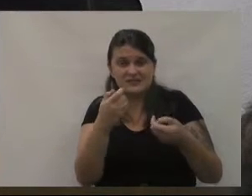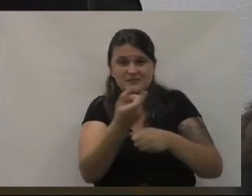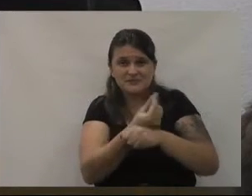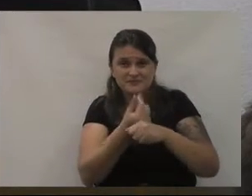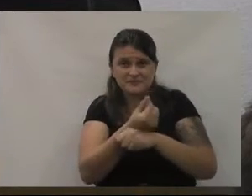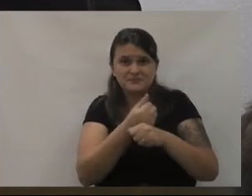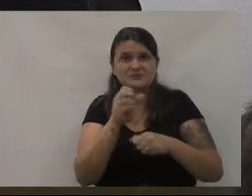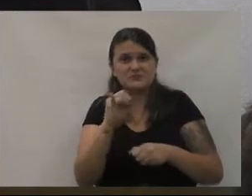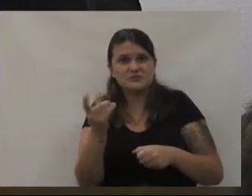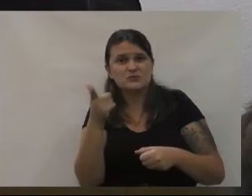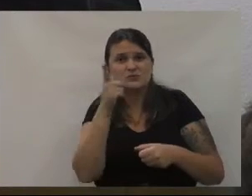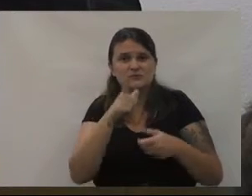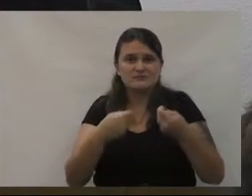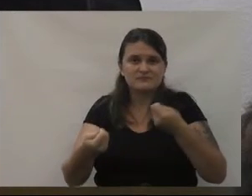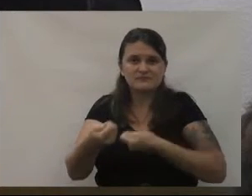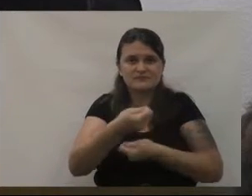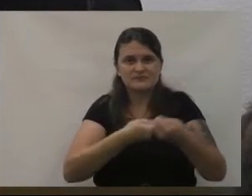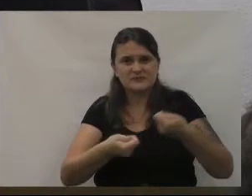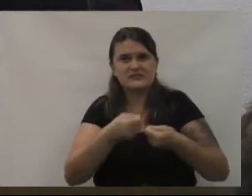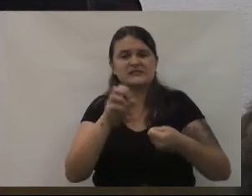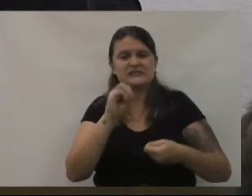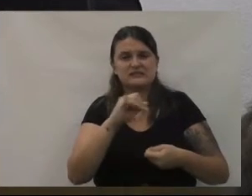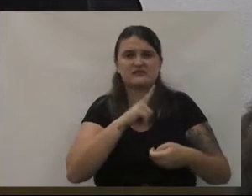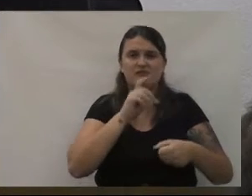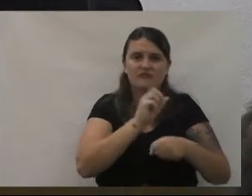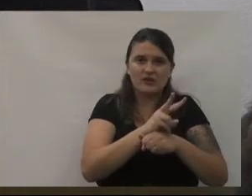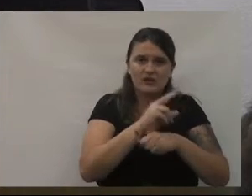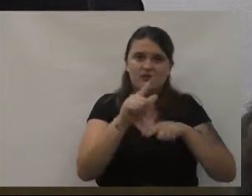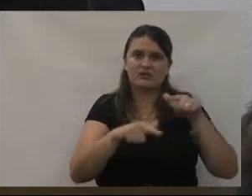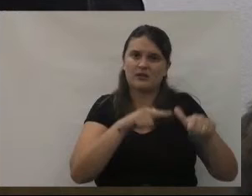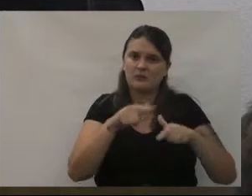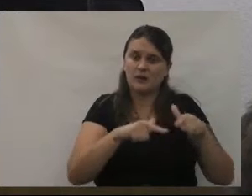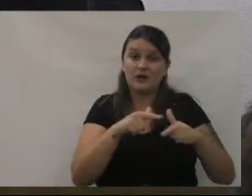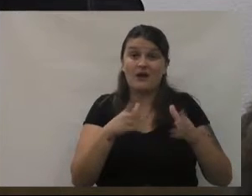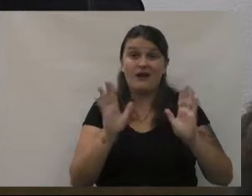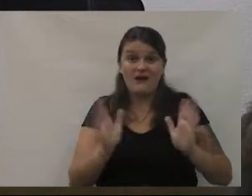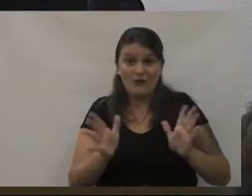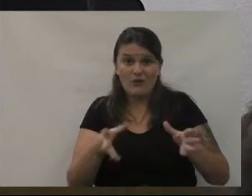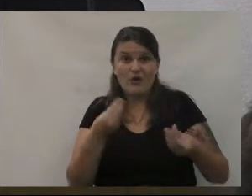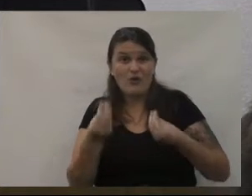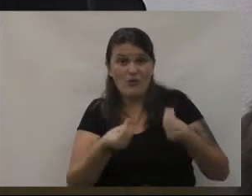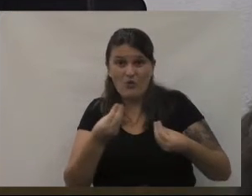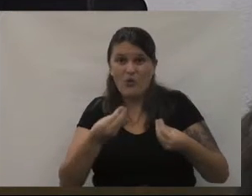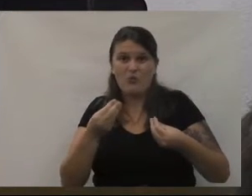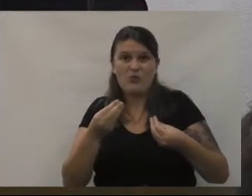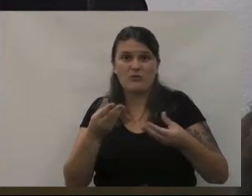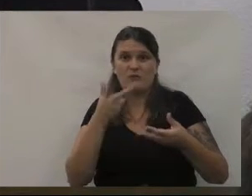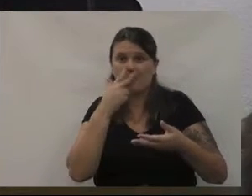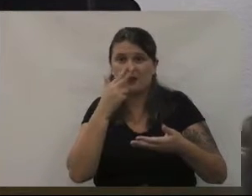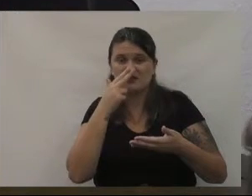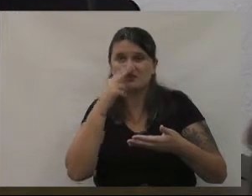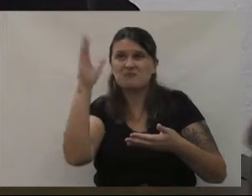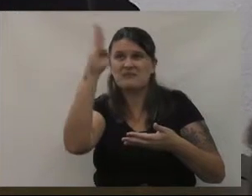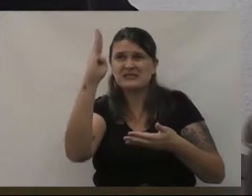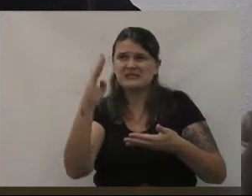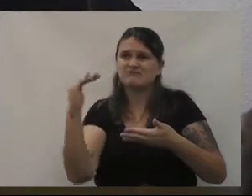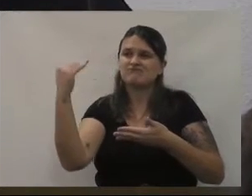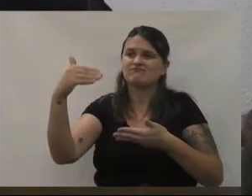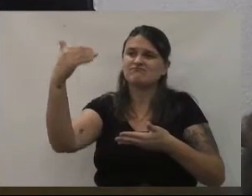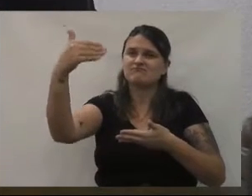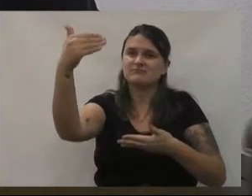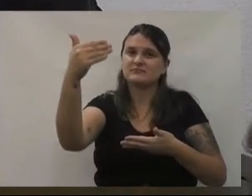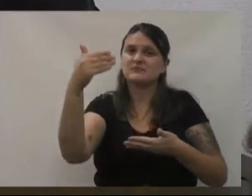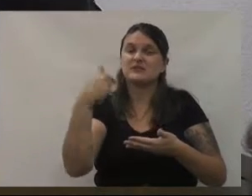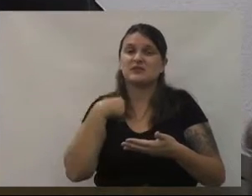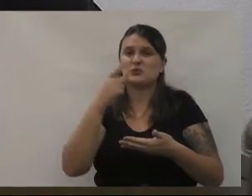recuperação da nossa economia, se houver pleno emprego. Da maneira que está, a cada dia que passa, mais segurados saindo do